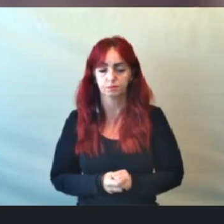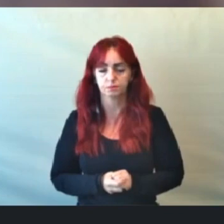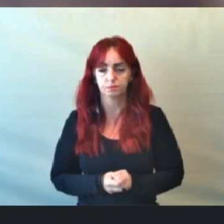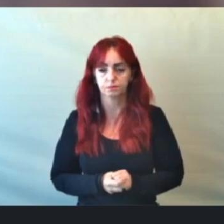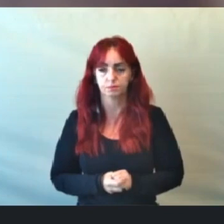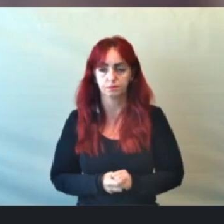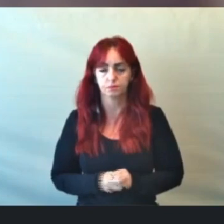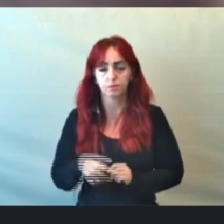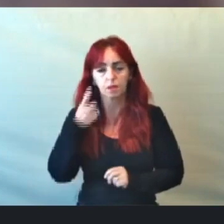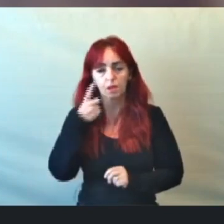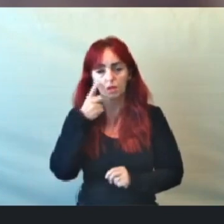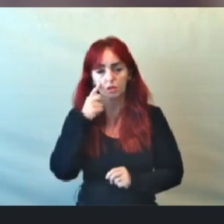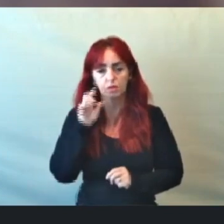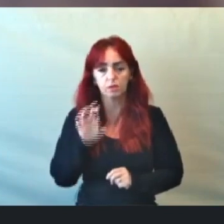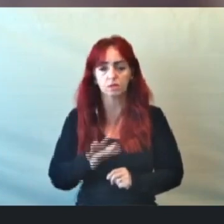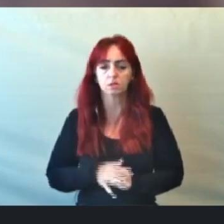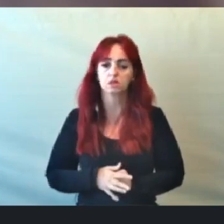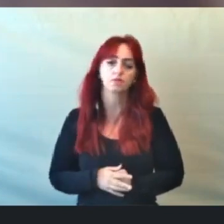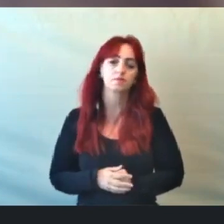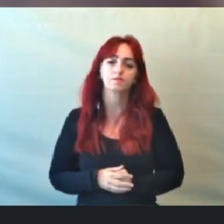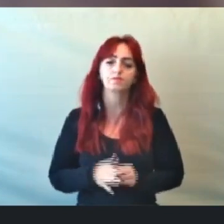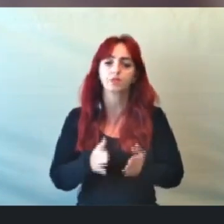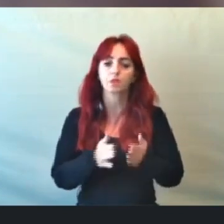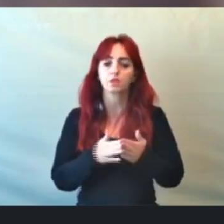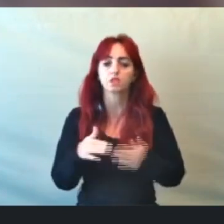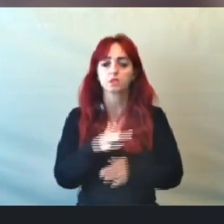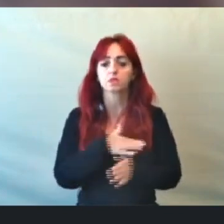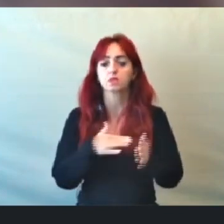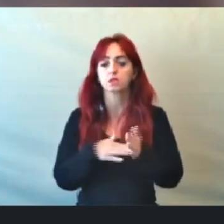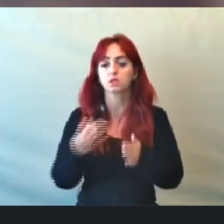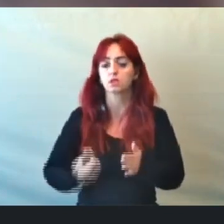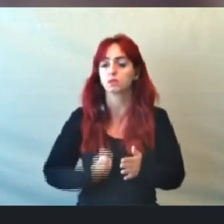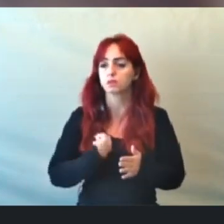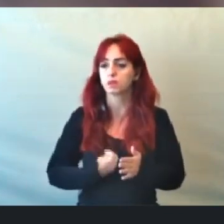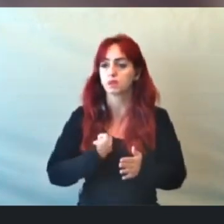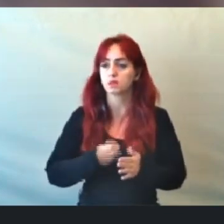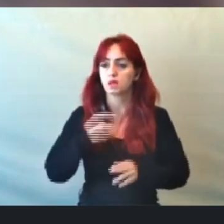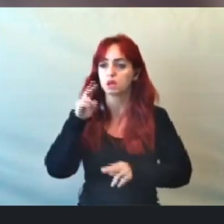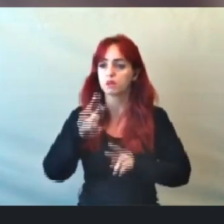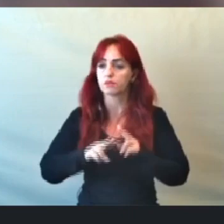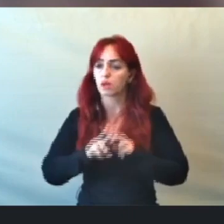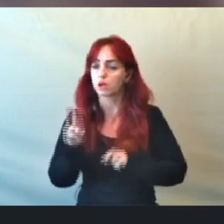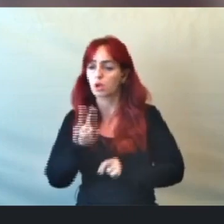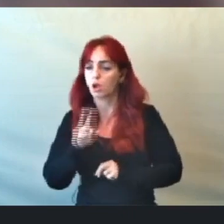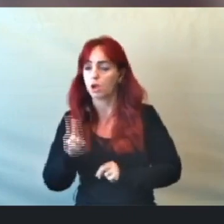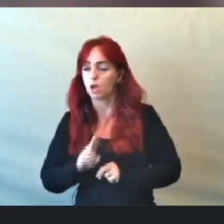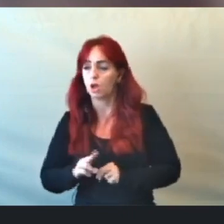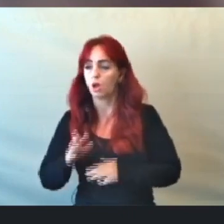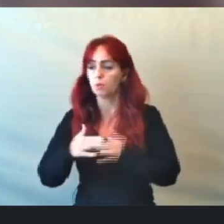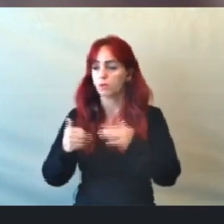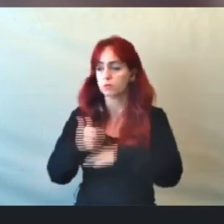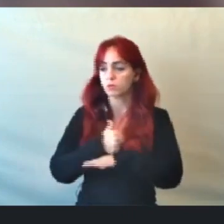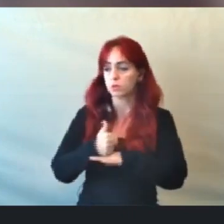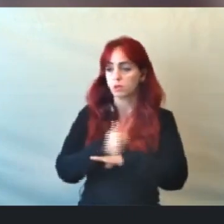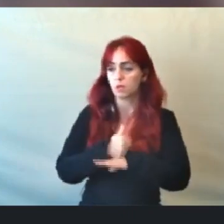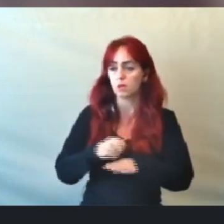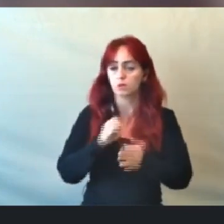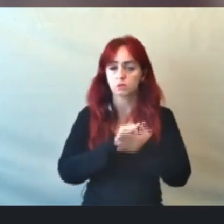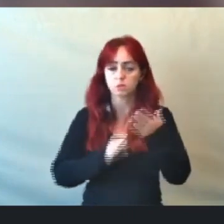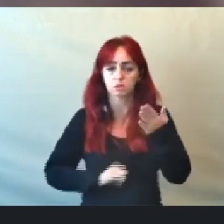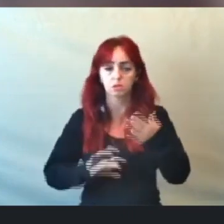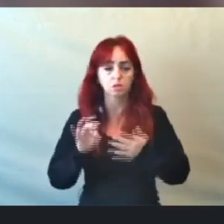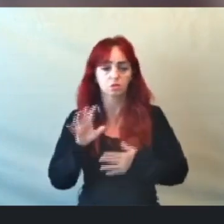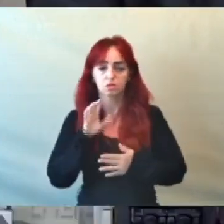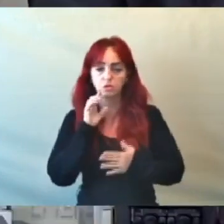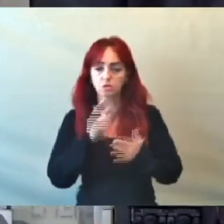Solicitamos que todos os presentes identifiquem nome, cargo e instituição. Não, é só isso que está aparecendo para então mim. Então,